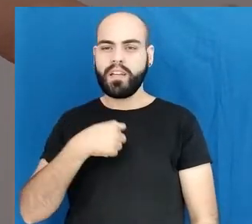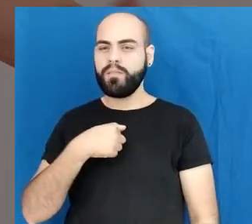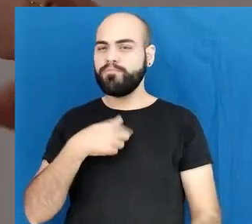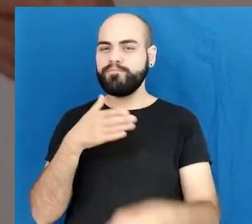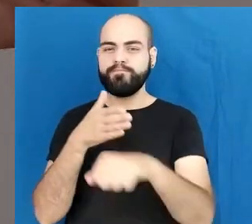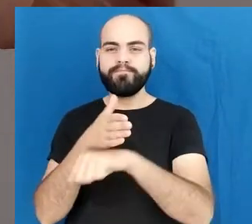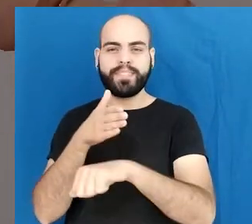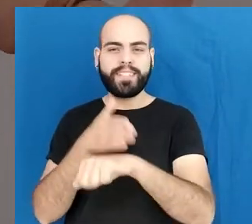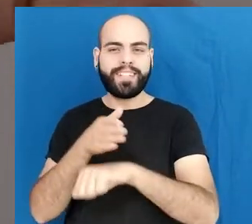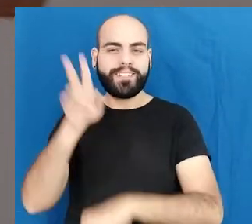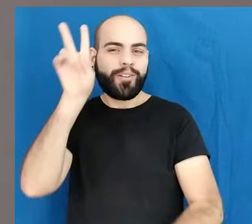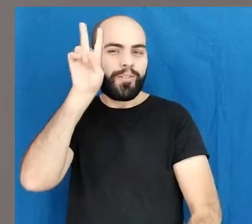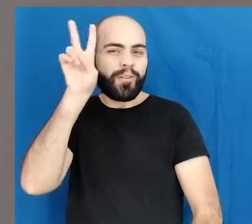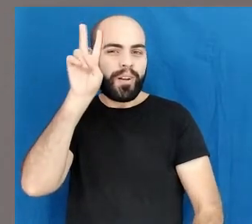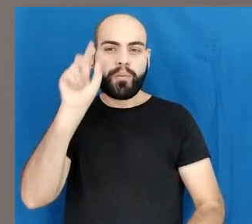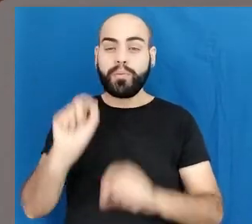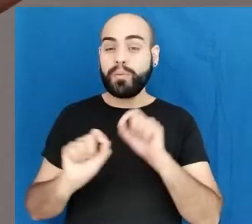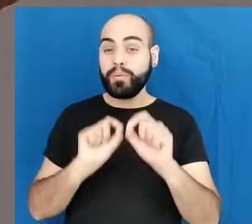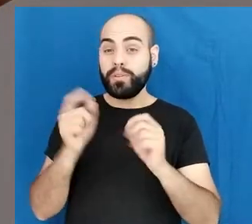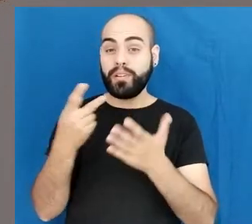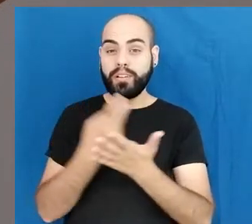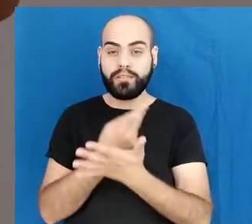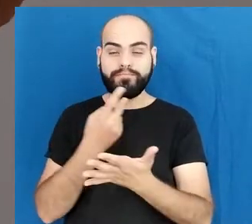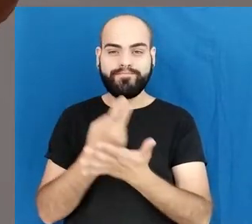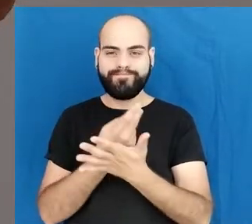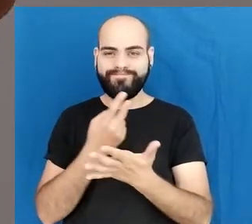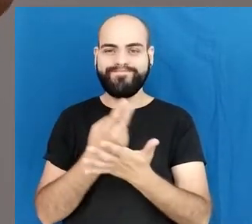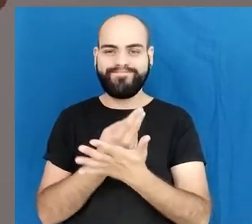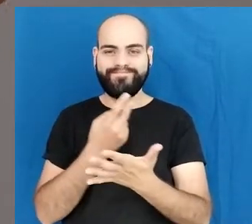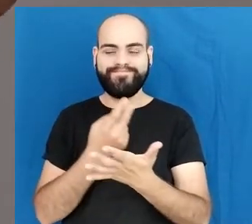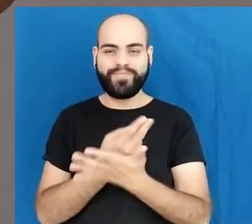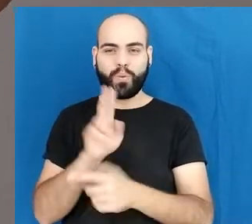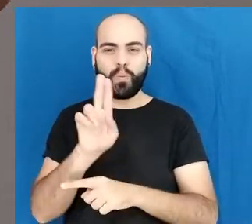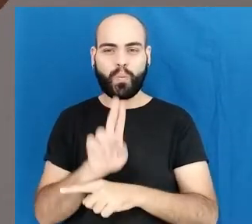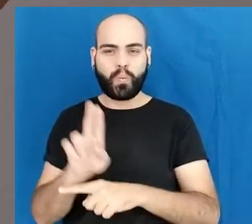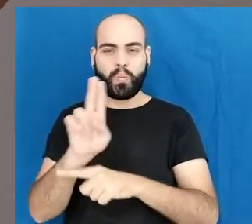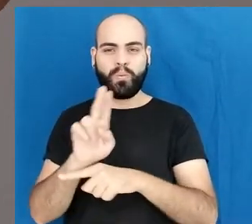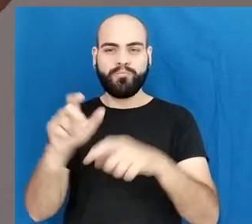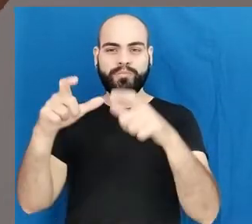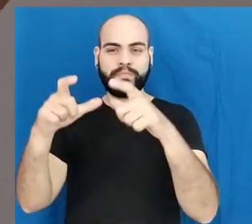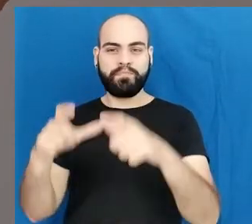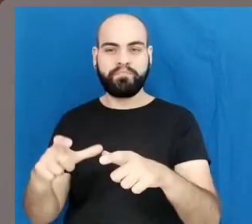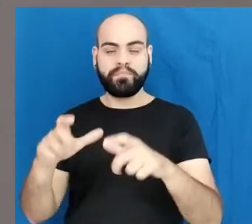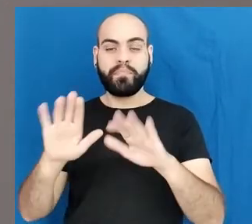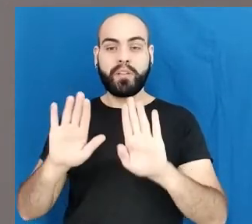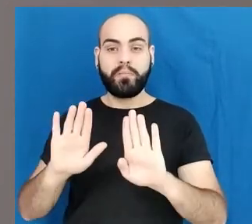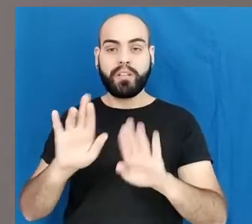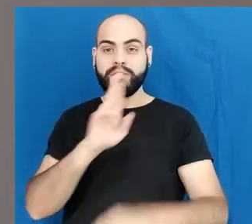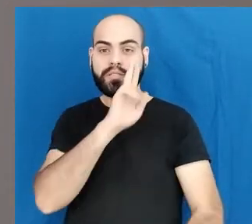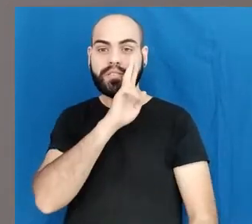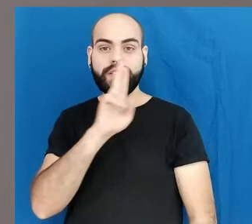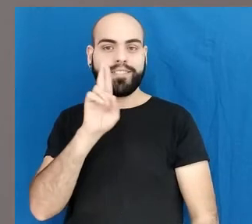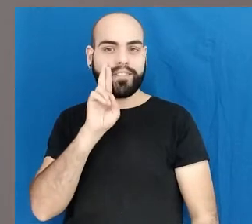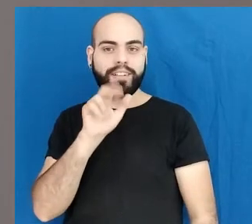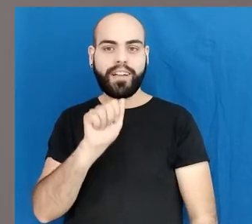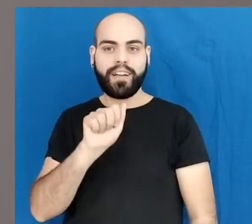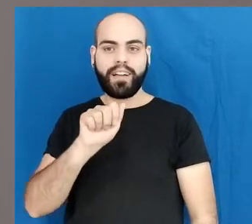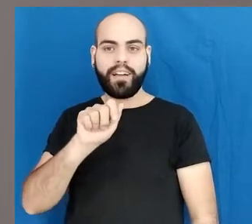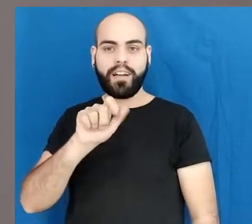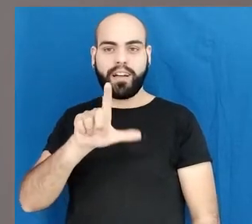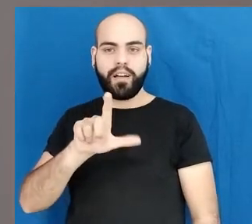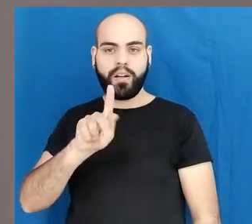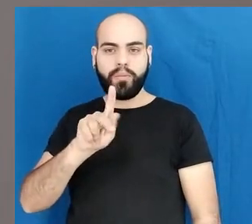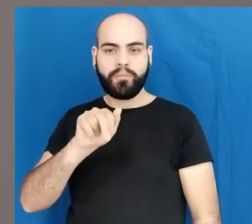esse restaurante, eu não me lembro o que estava acontecendo aqui com relação ao prédio. Mas quando o Alpino